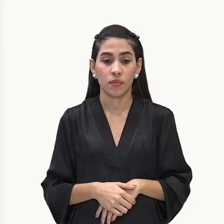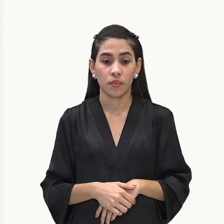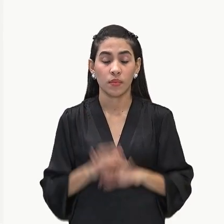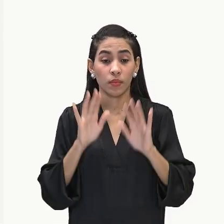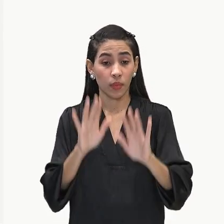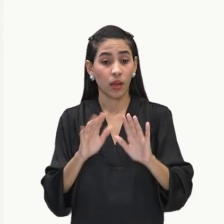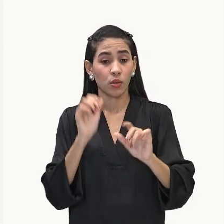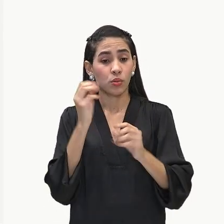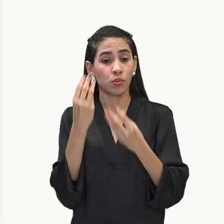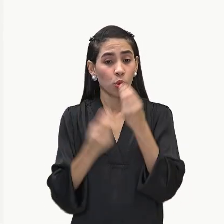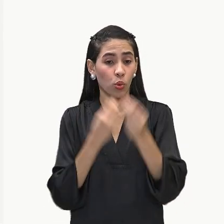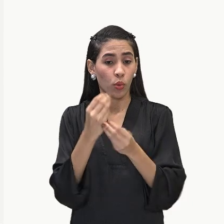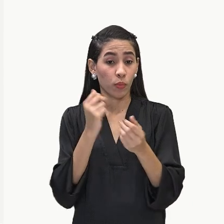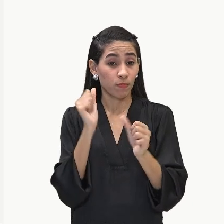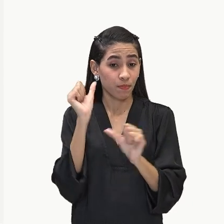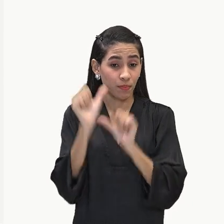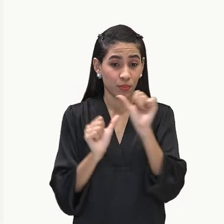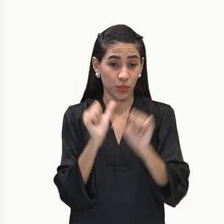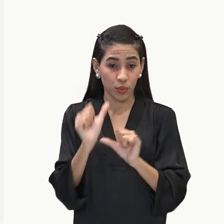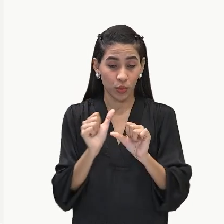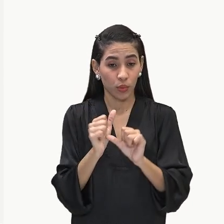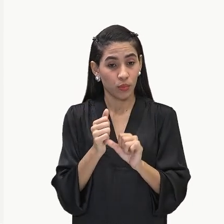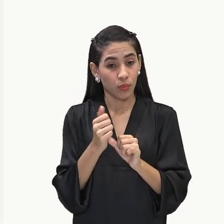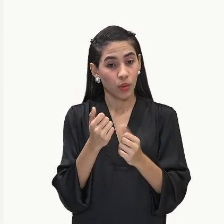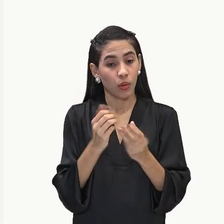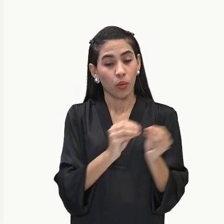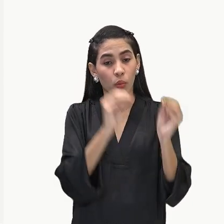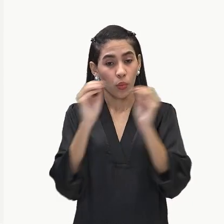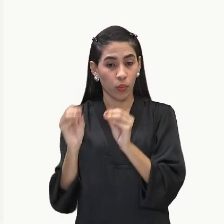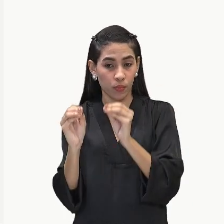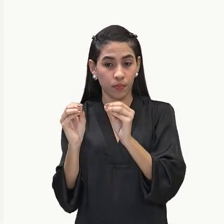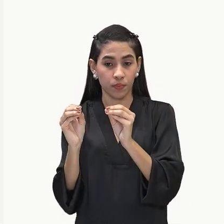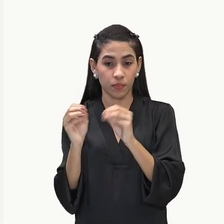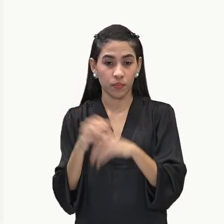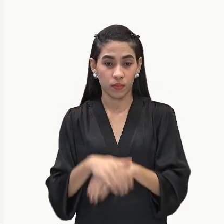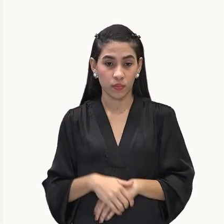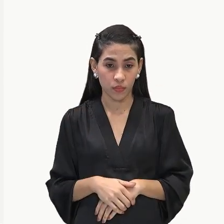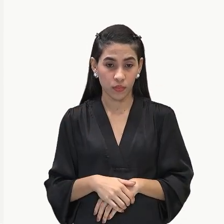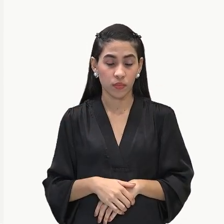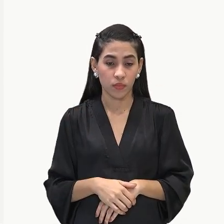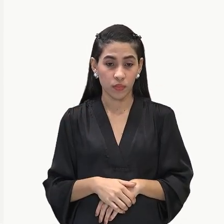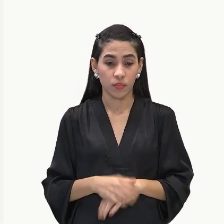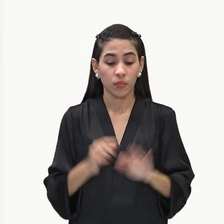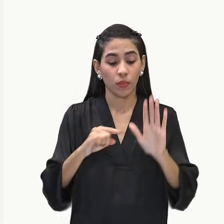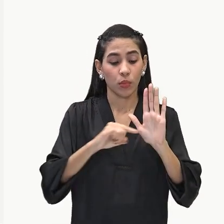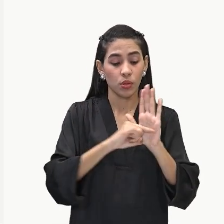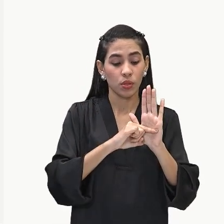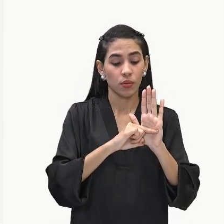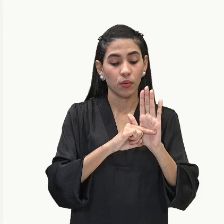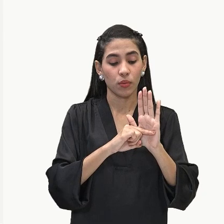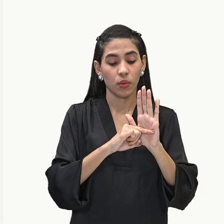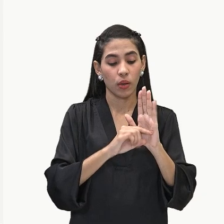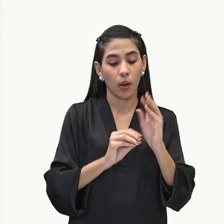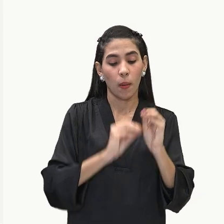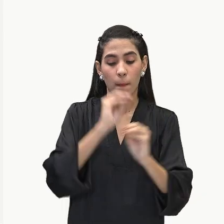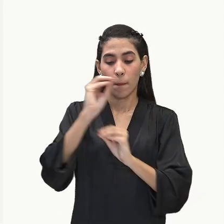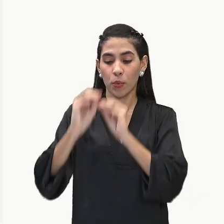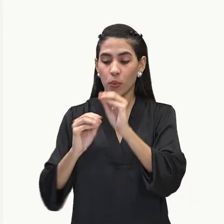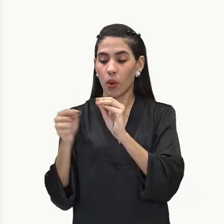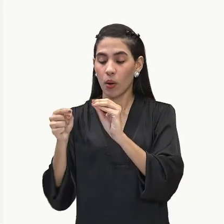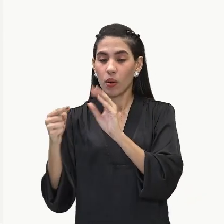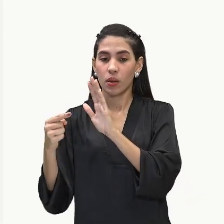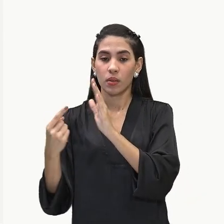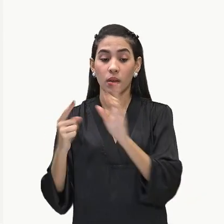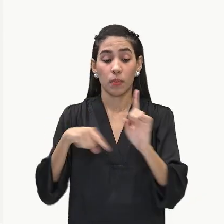ele mudou para o lado da igualdade, para o outro lado da igualdade, ele era positivo, ele vai chegar